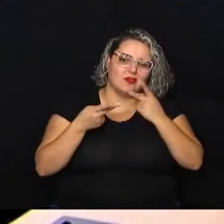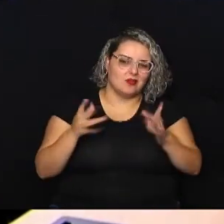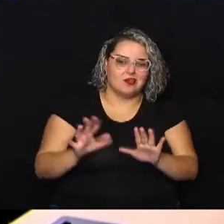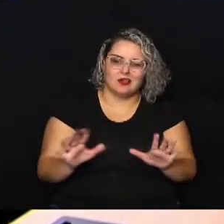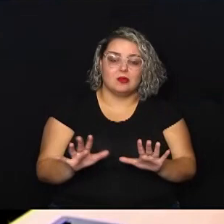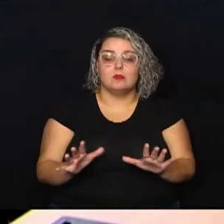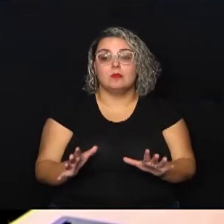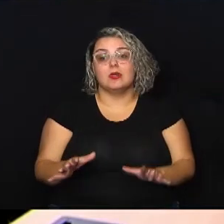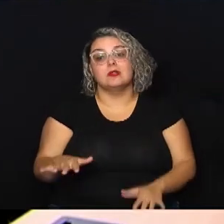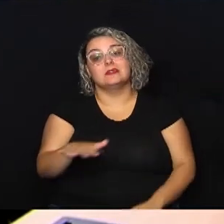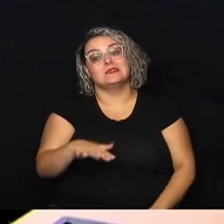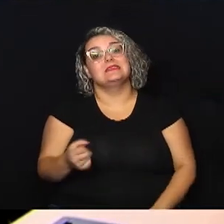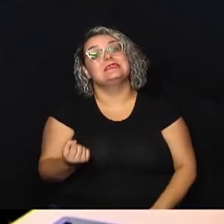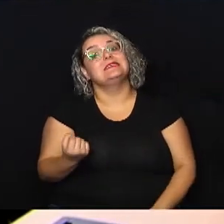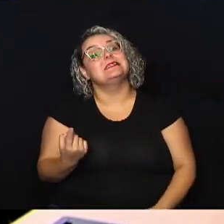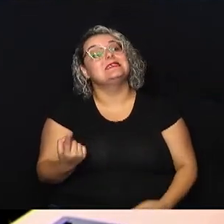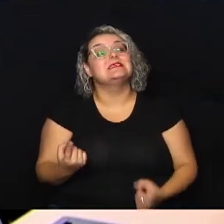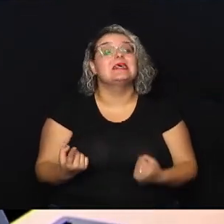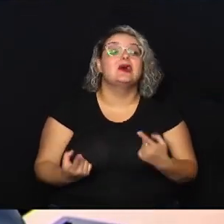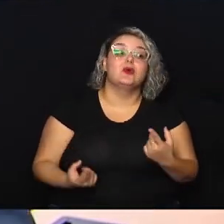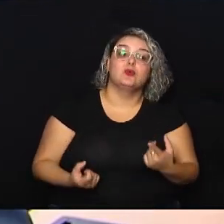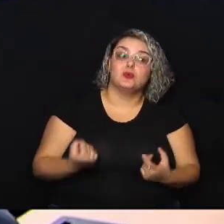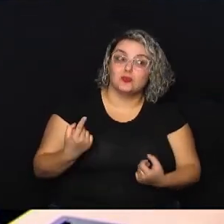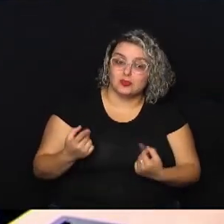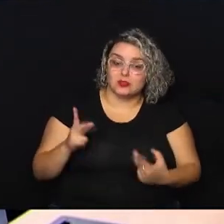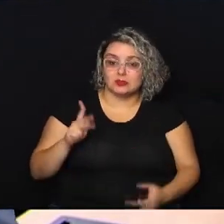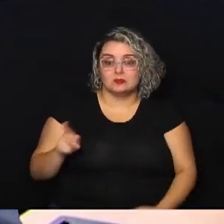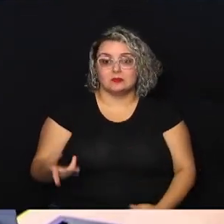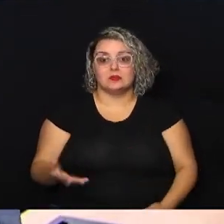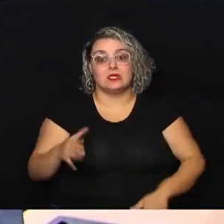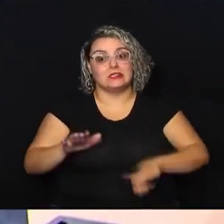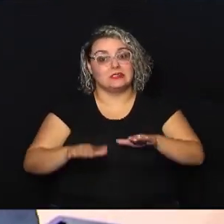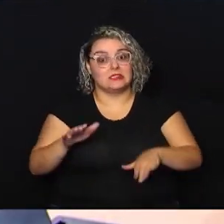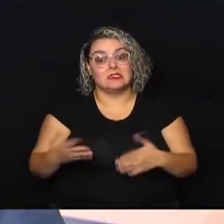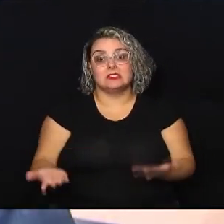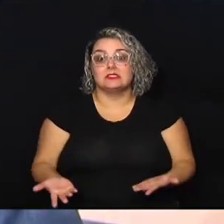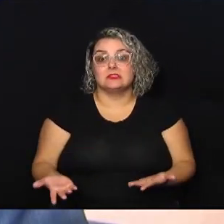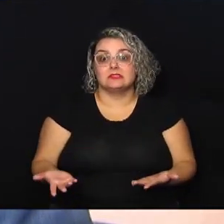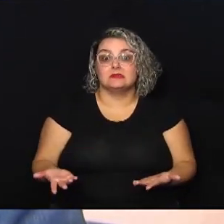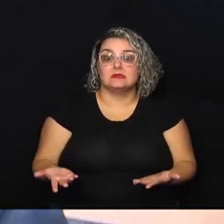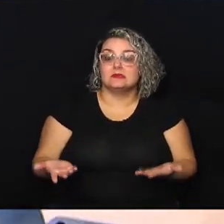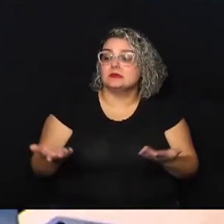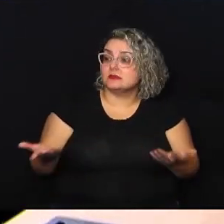por parte de alguns professores, mas que muitas vezes acabam